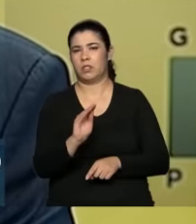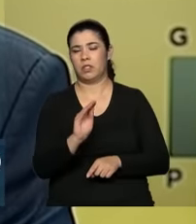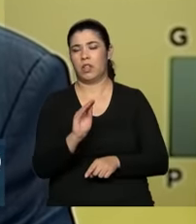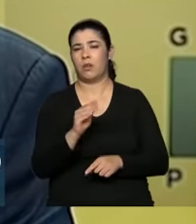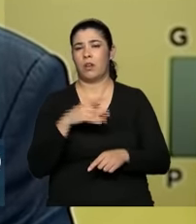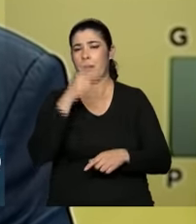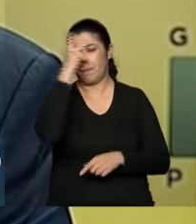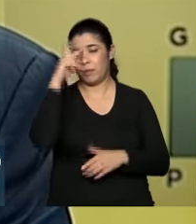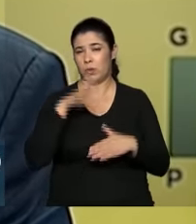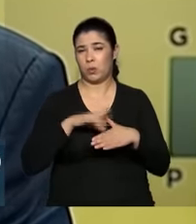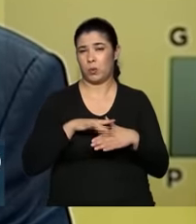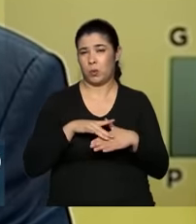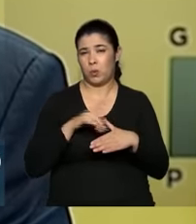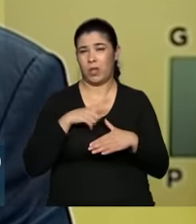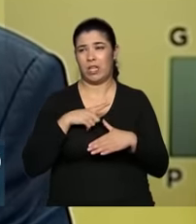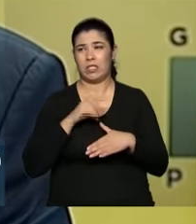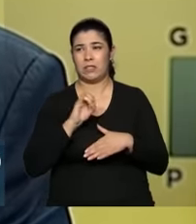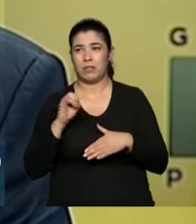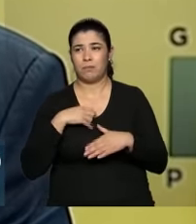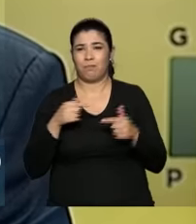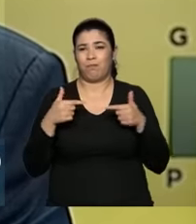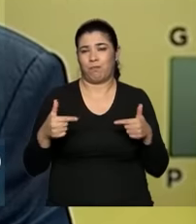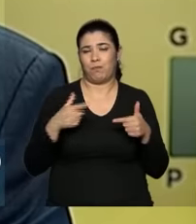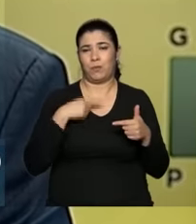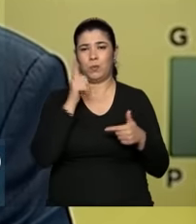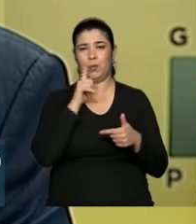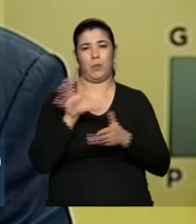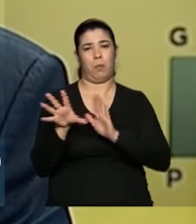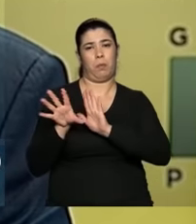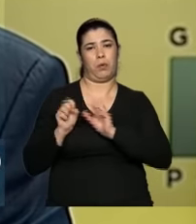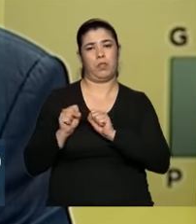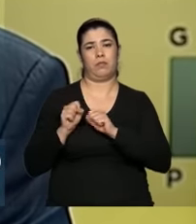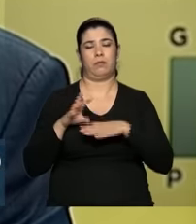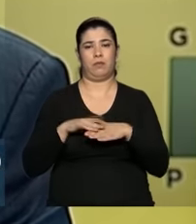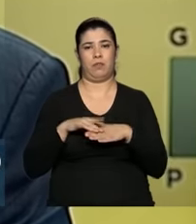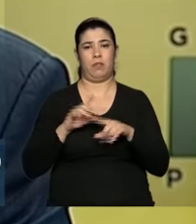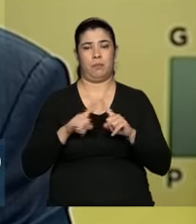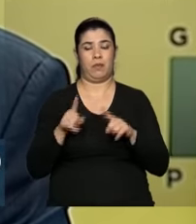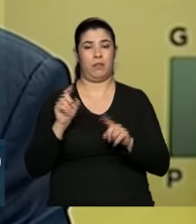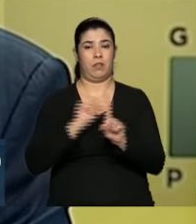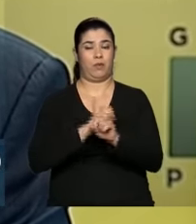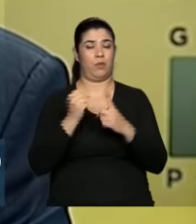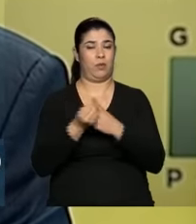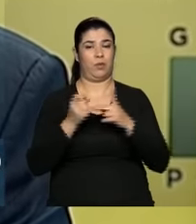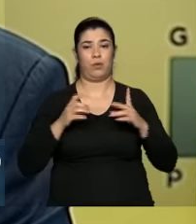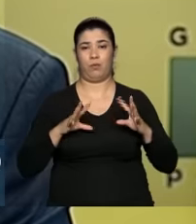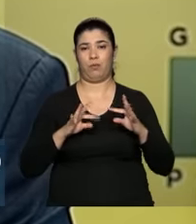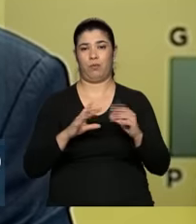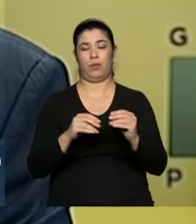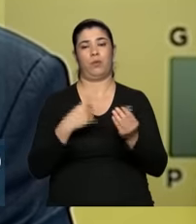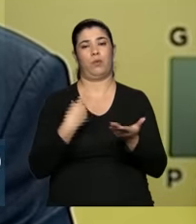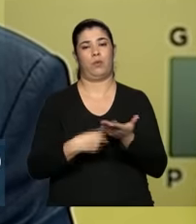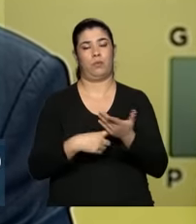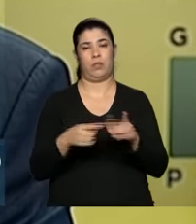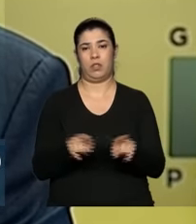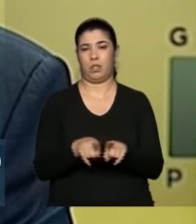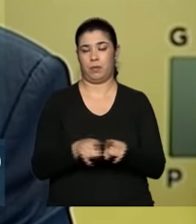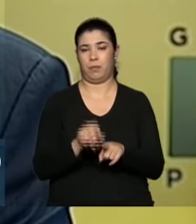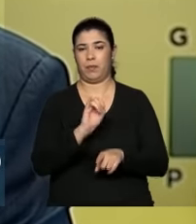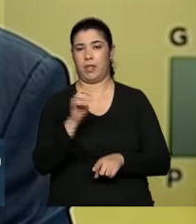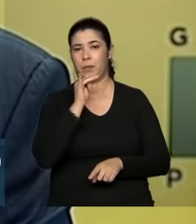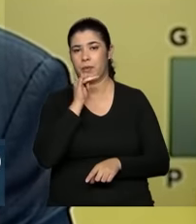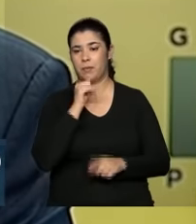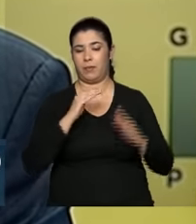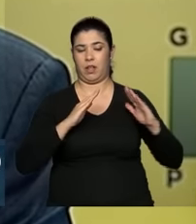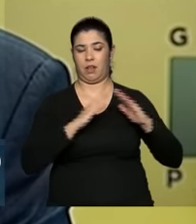loteria infeliz, para se tornar algo pelo que se compromete a sociedade inteira. Assim como, se a casa de